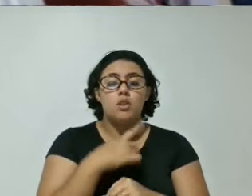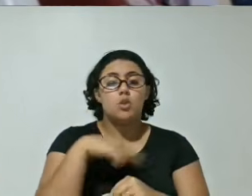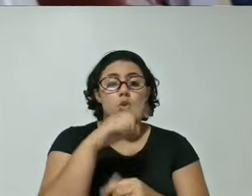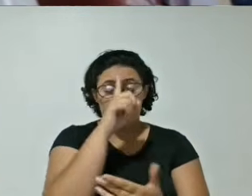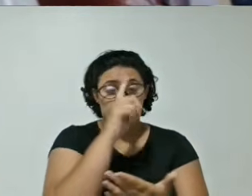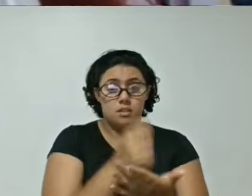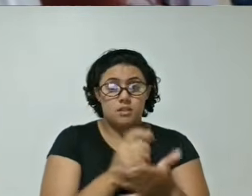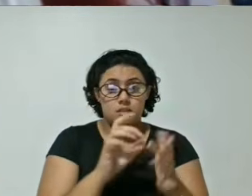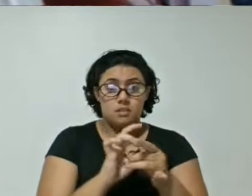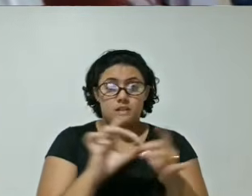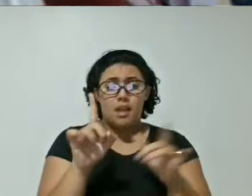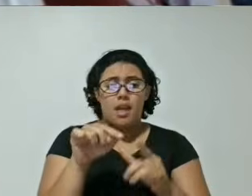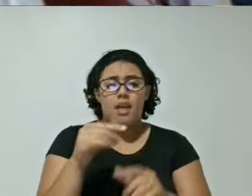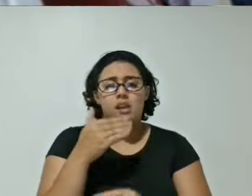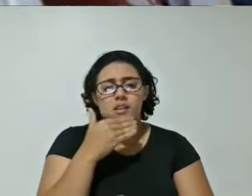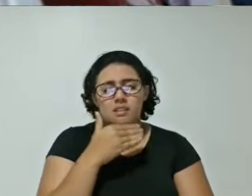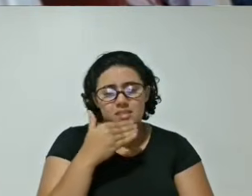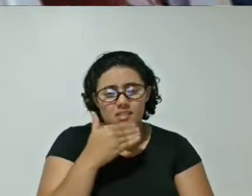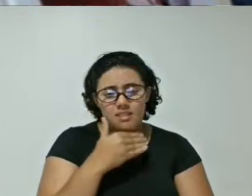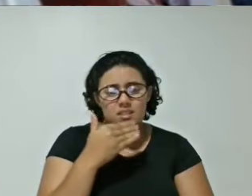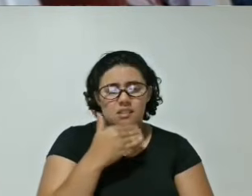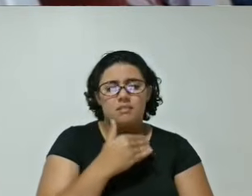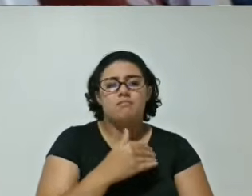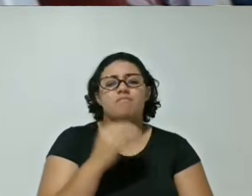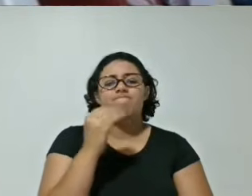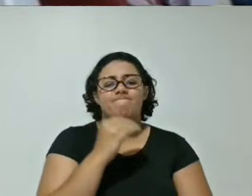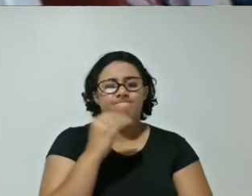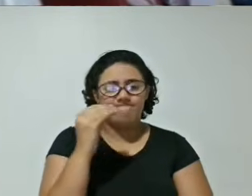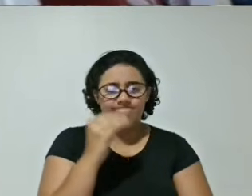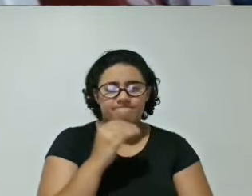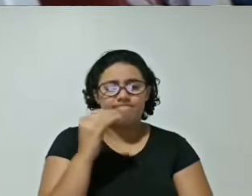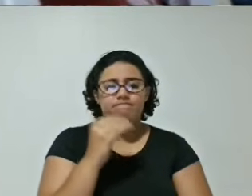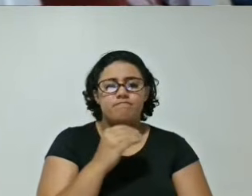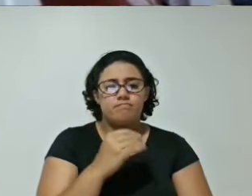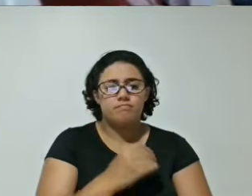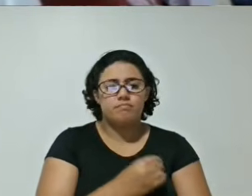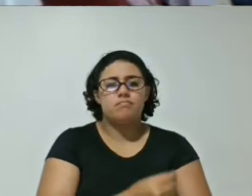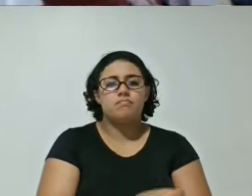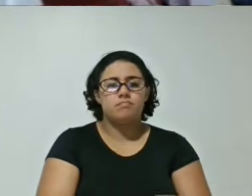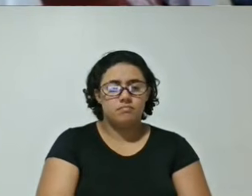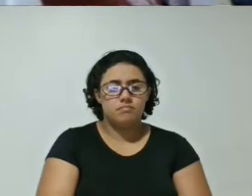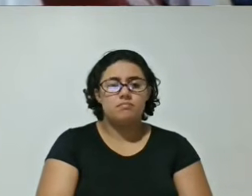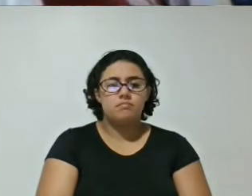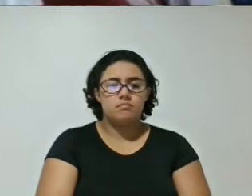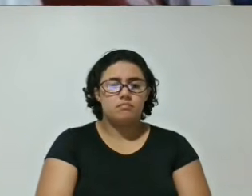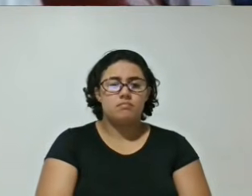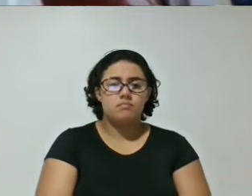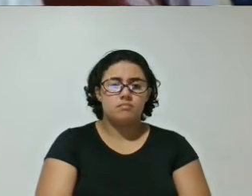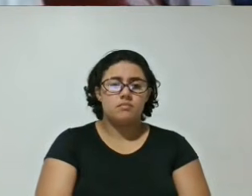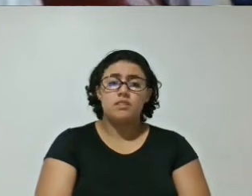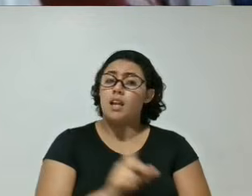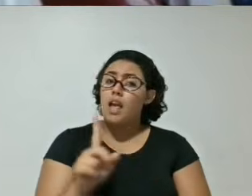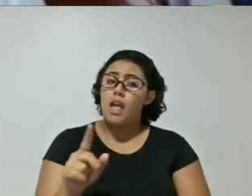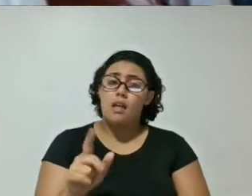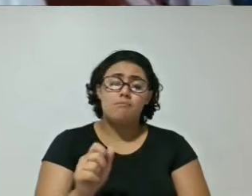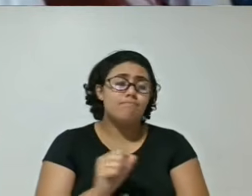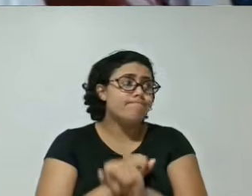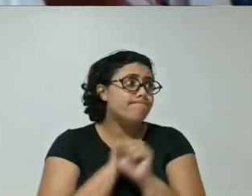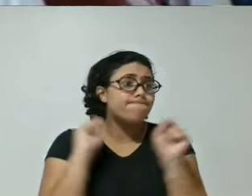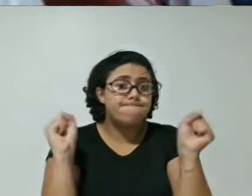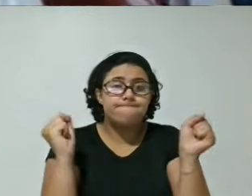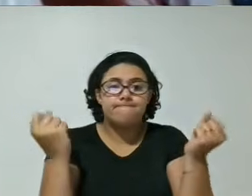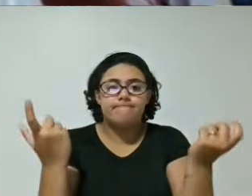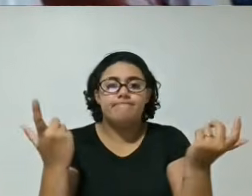é frágil. A gente não tem hoje por causa de uma pessoa. Isso é muito absurdo, né? Então, assim,